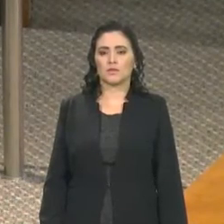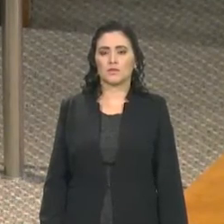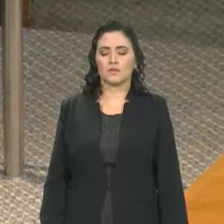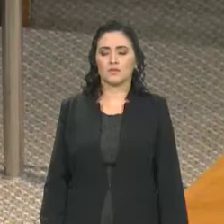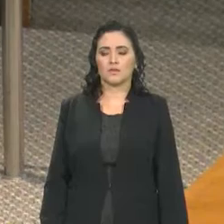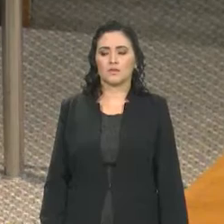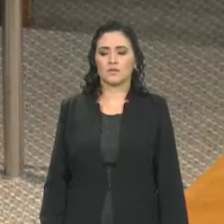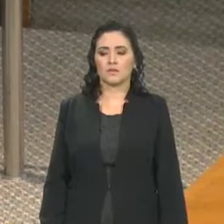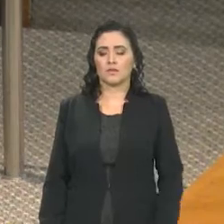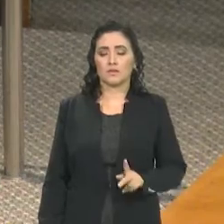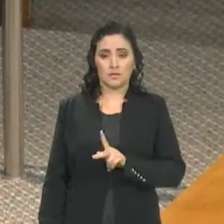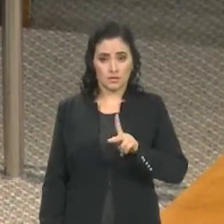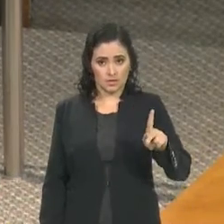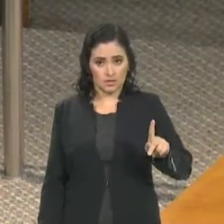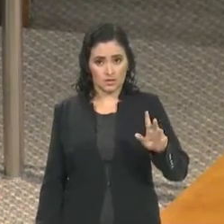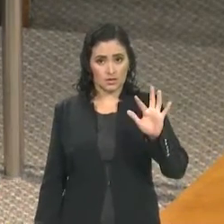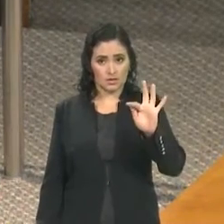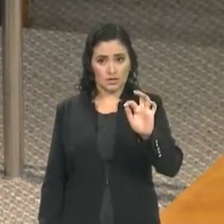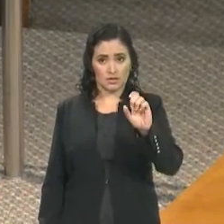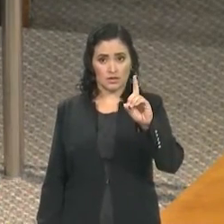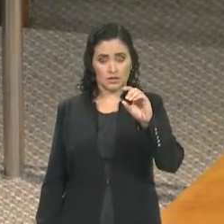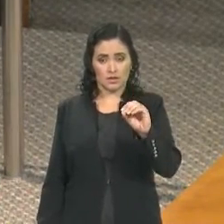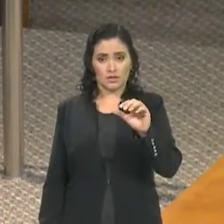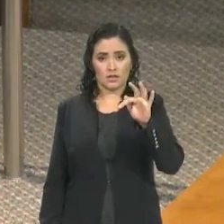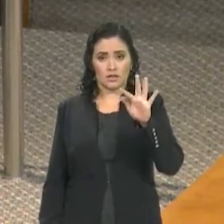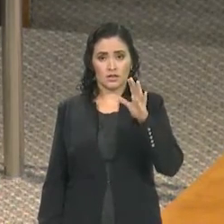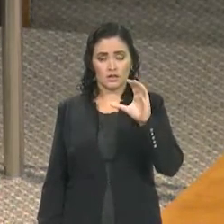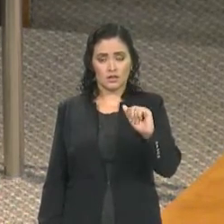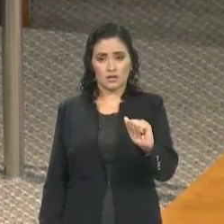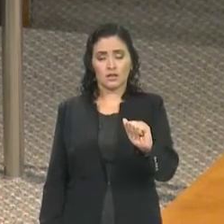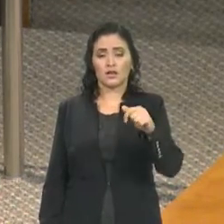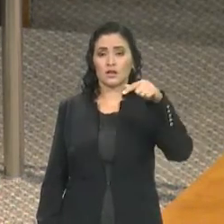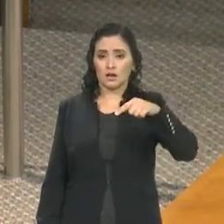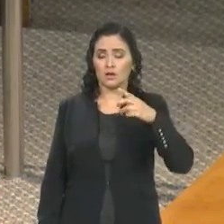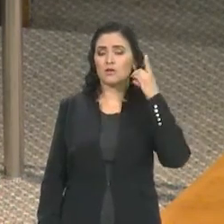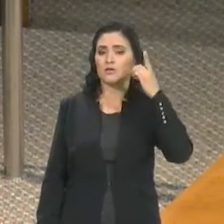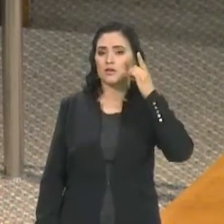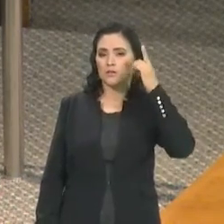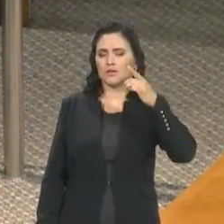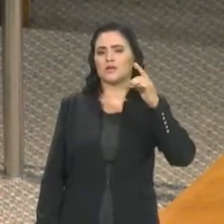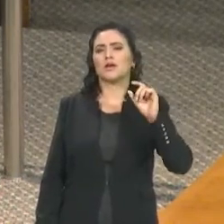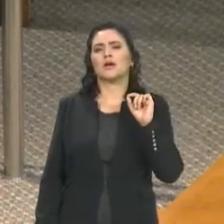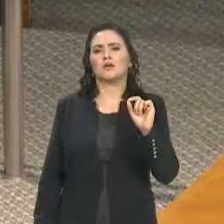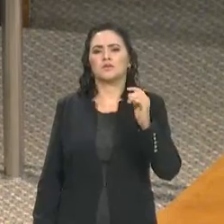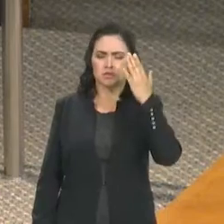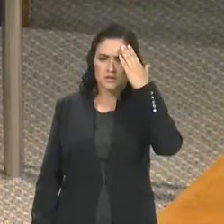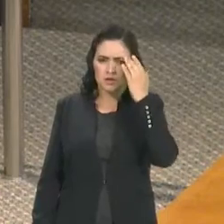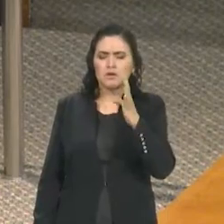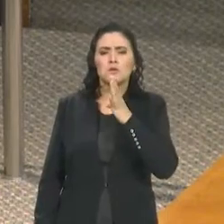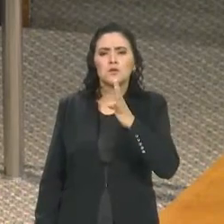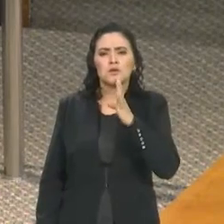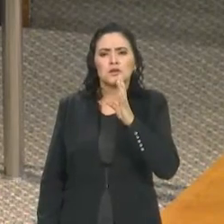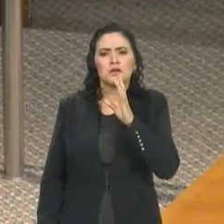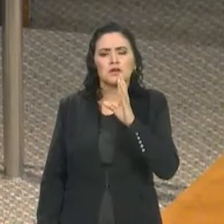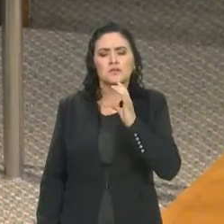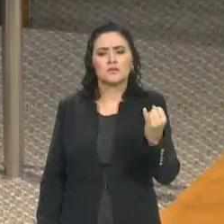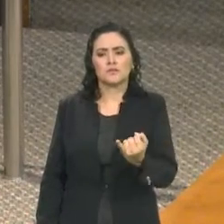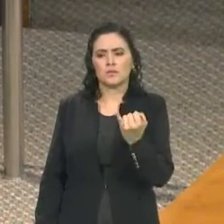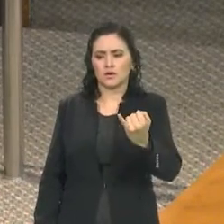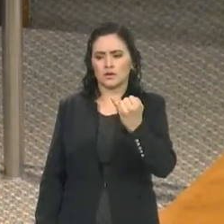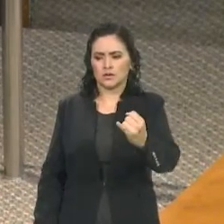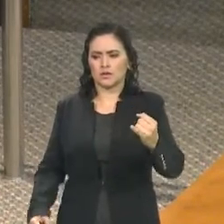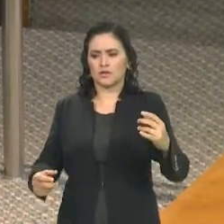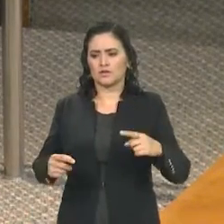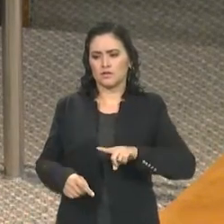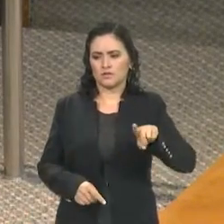Meu presidente, Fernando França, aqui nesta casa tem um deputado que valoriza, que respeita os condutores de ambulância. O